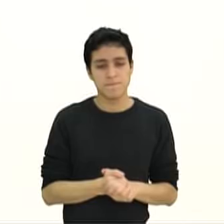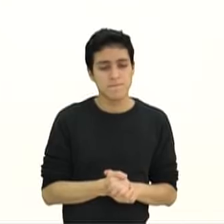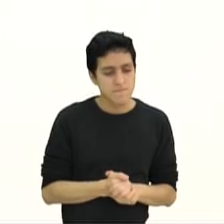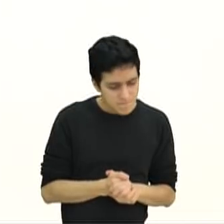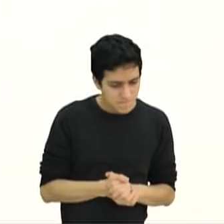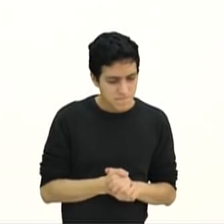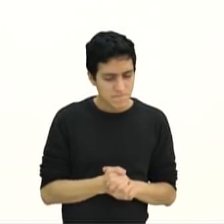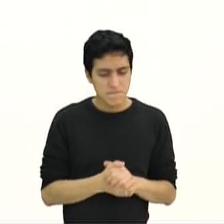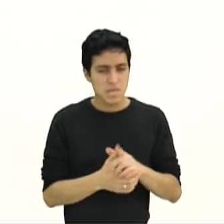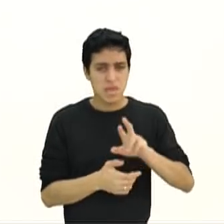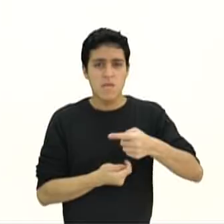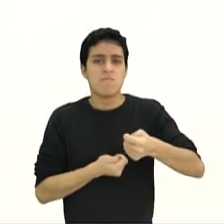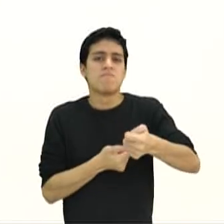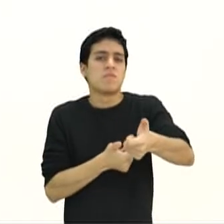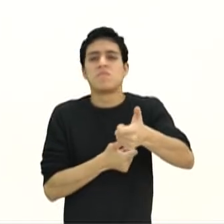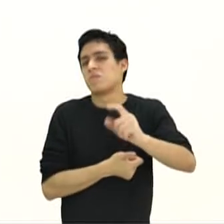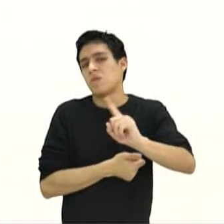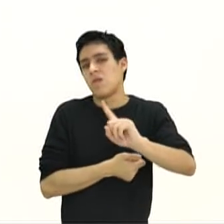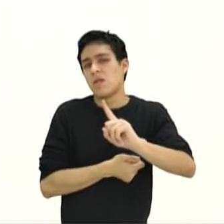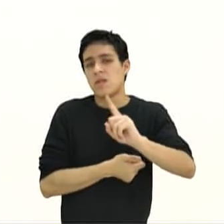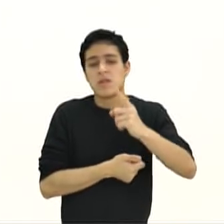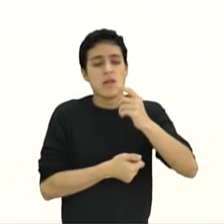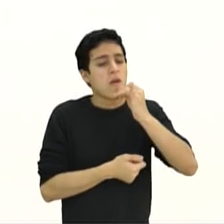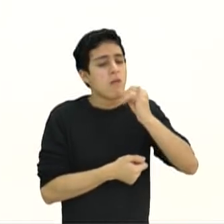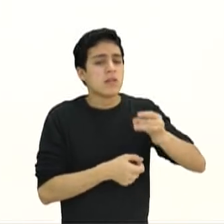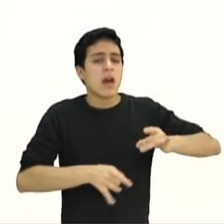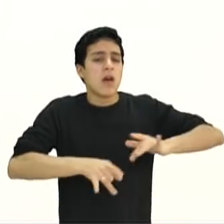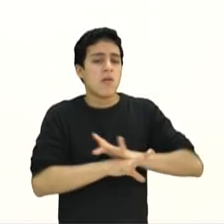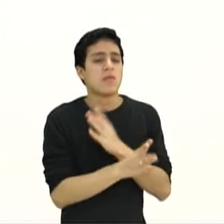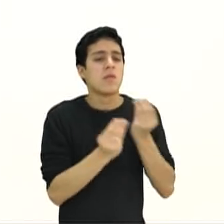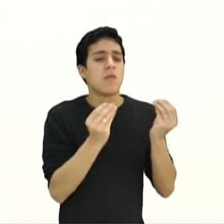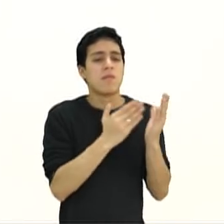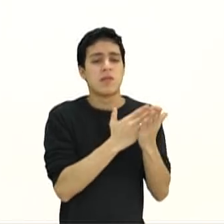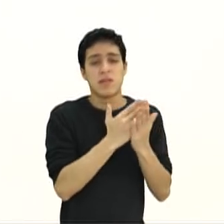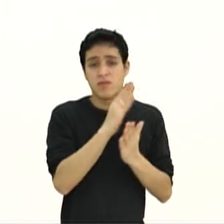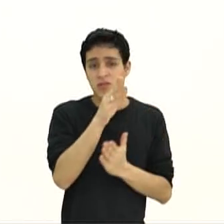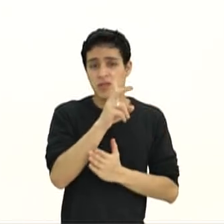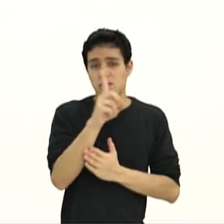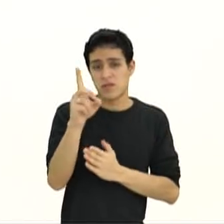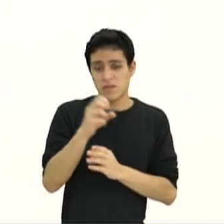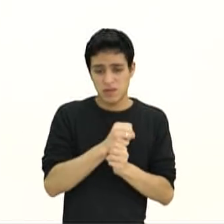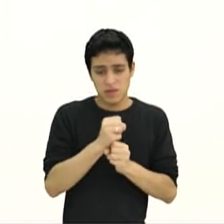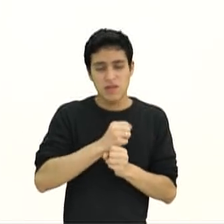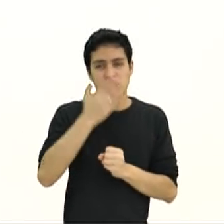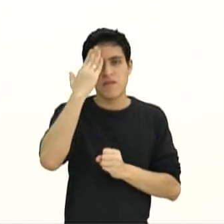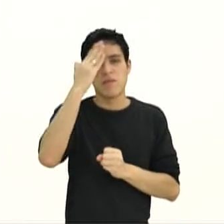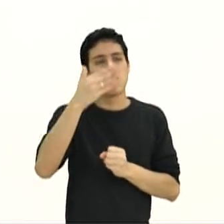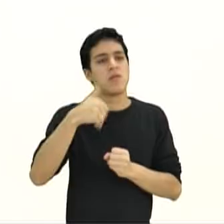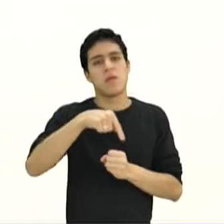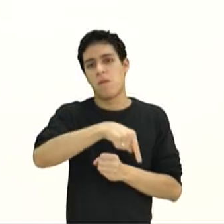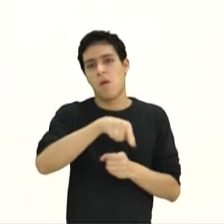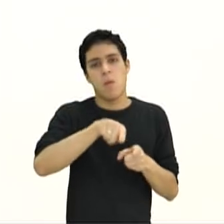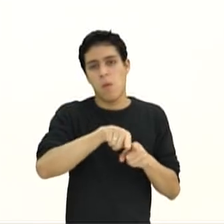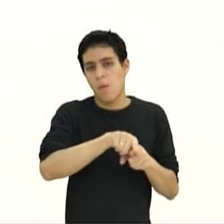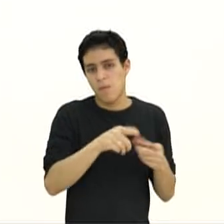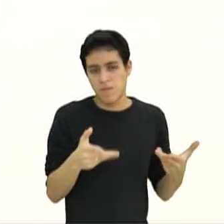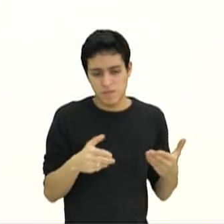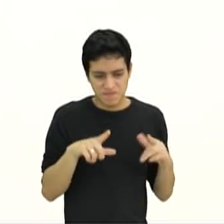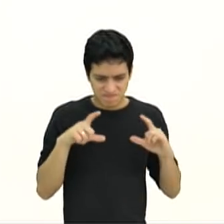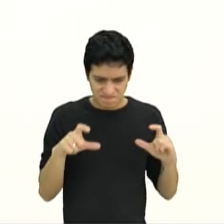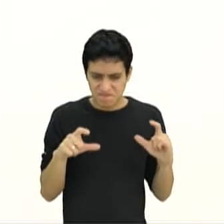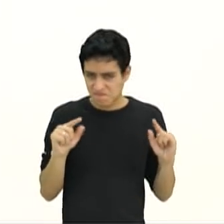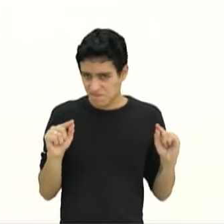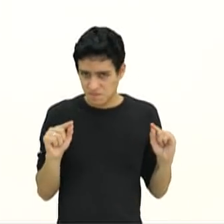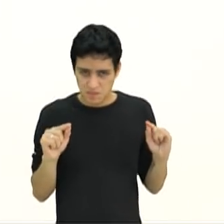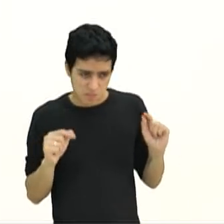considero spoiler te contar como termina um livro de 150 anos e popular como este. No trecho predomina